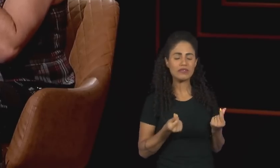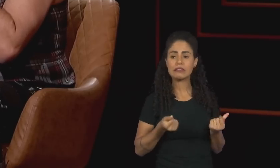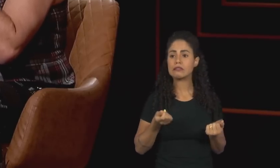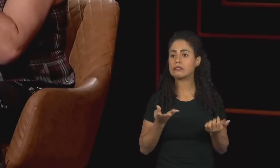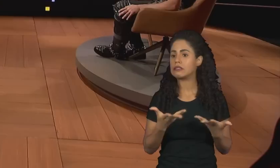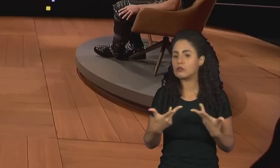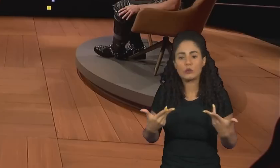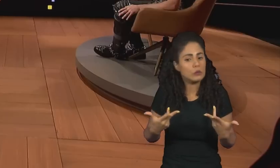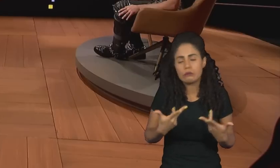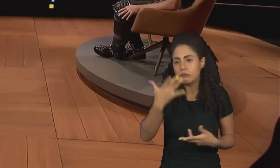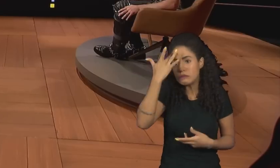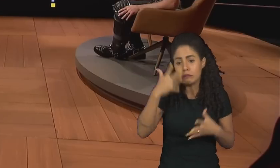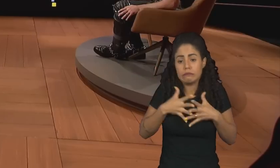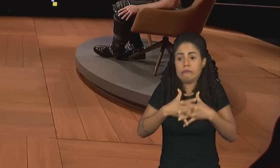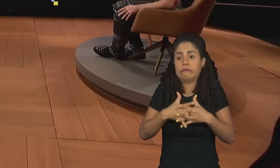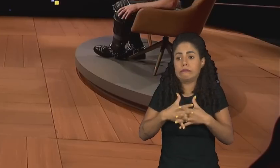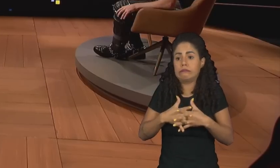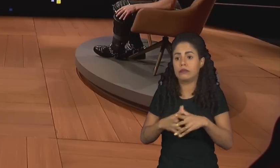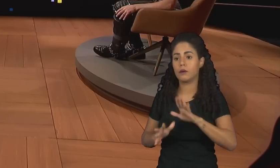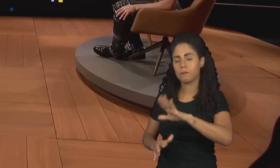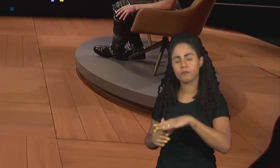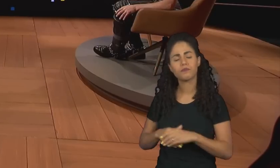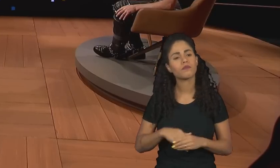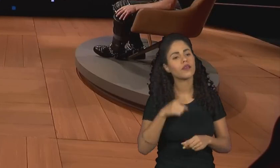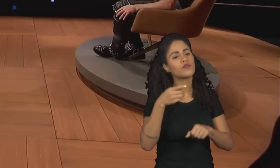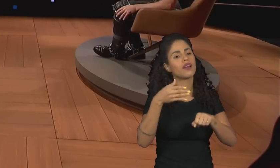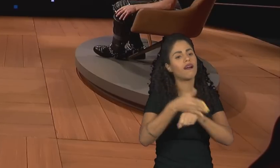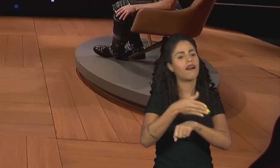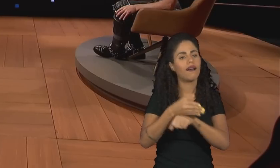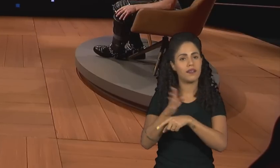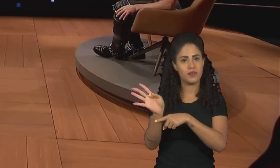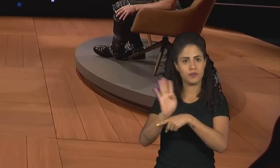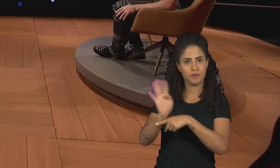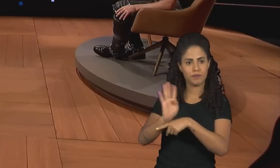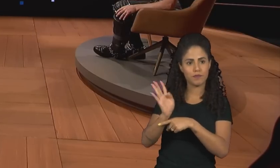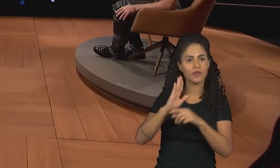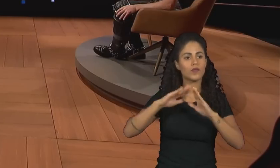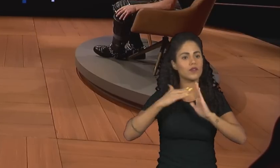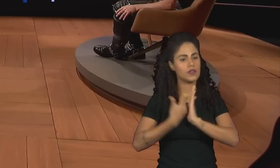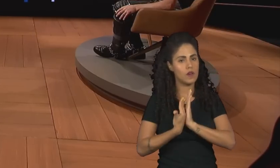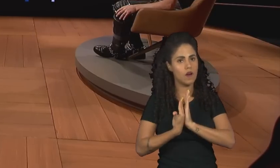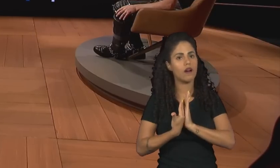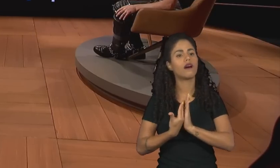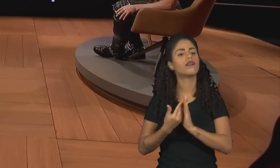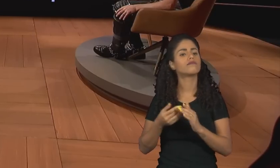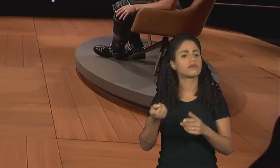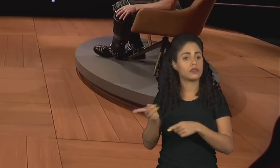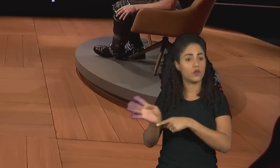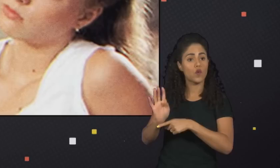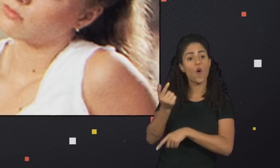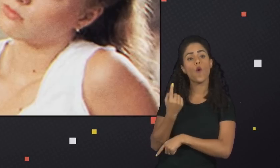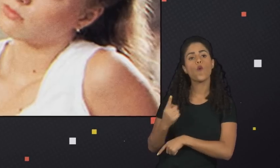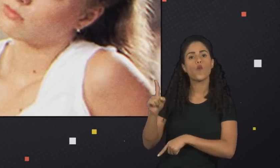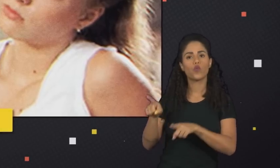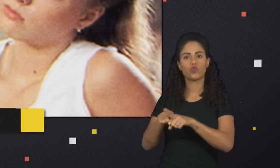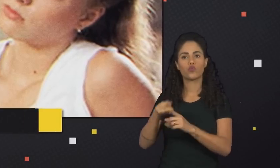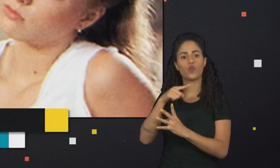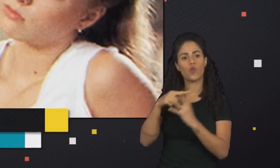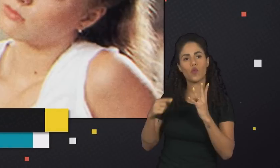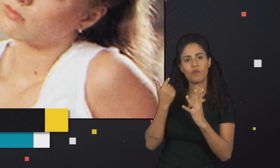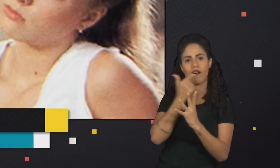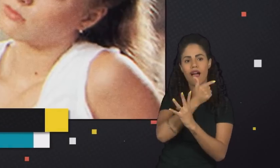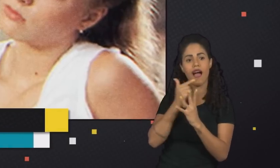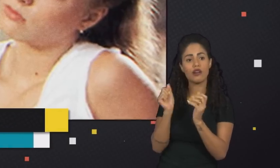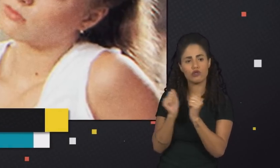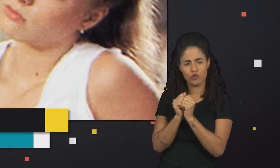tudo... Agora, sua estreia no cinema foi em Uma Escola Atrapalhada, né? Que foi o último filme em que os Trapalhões Sim. atuaram